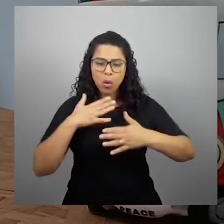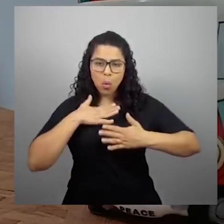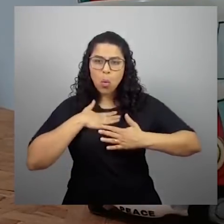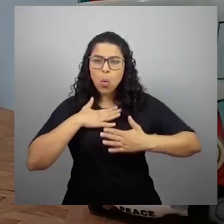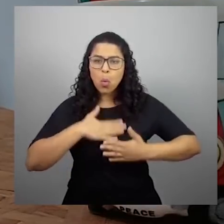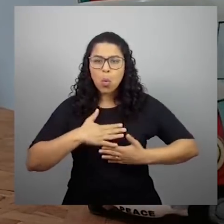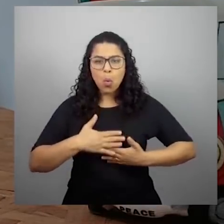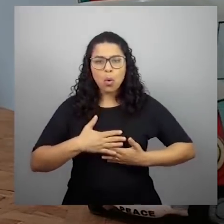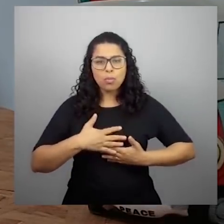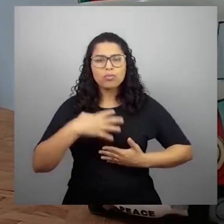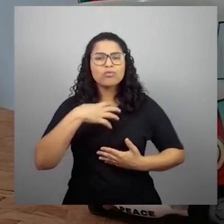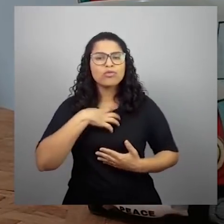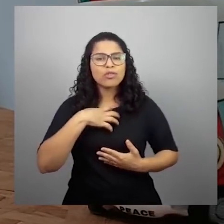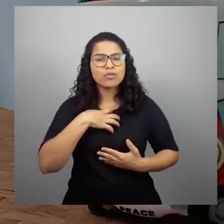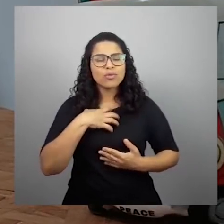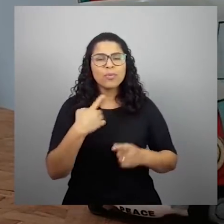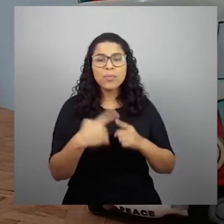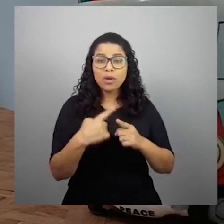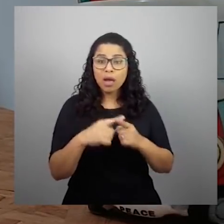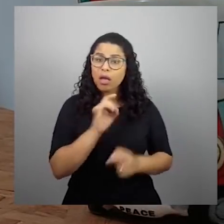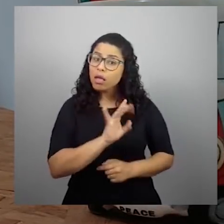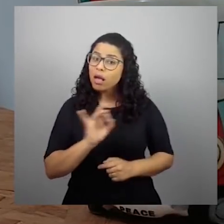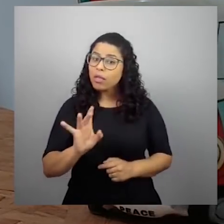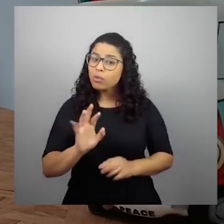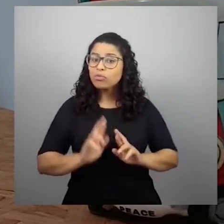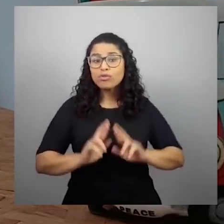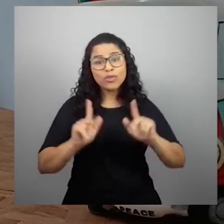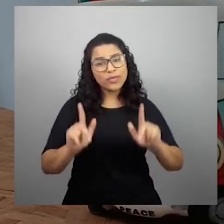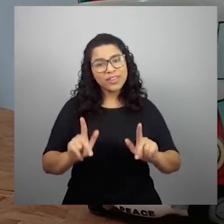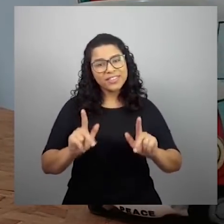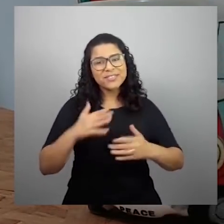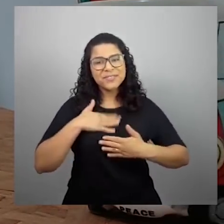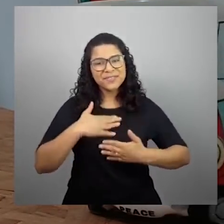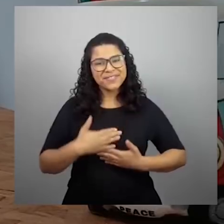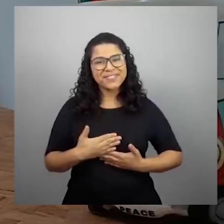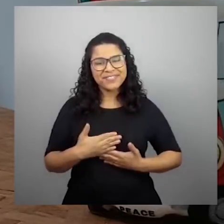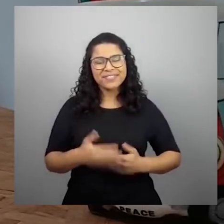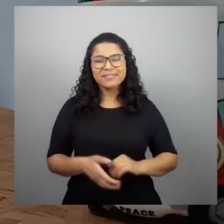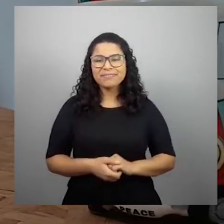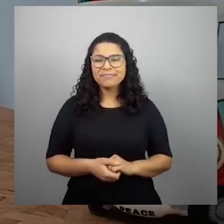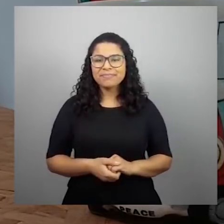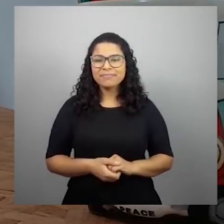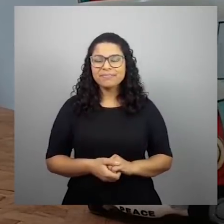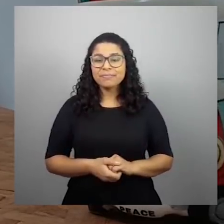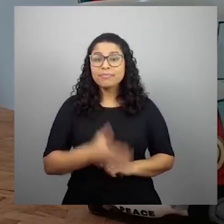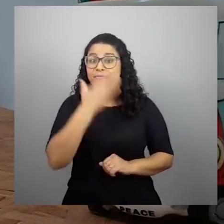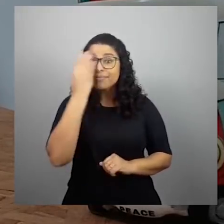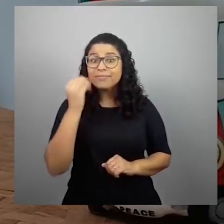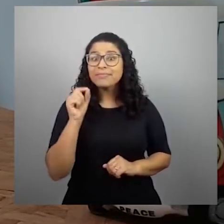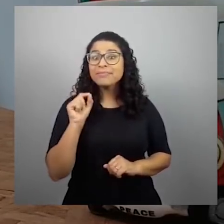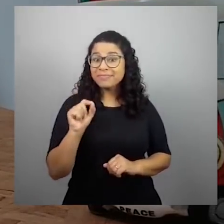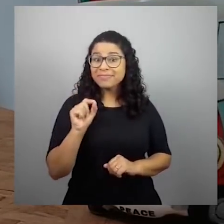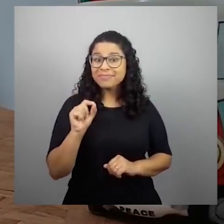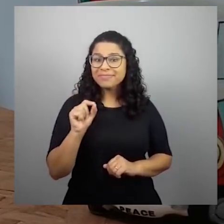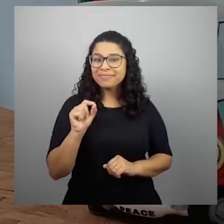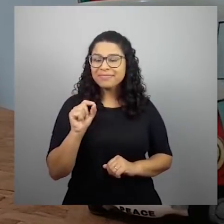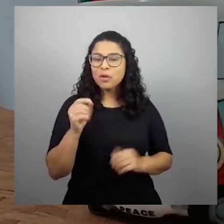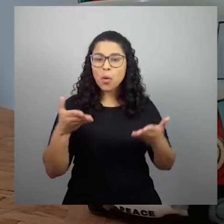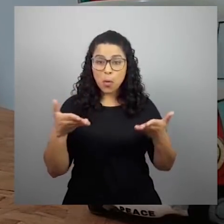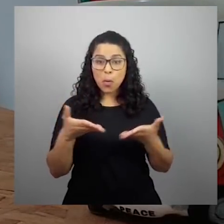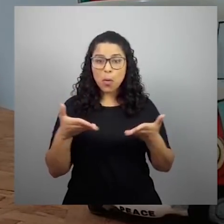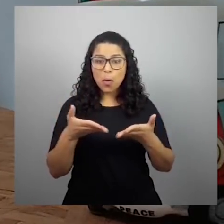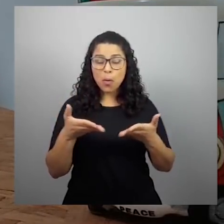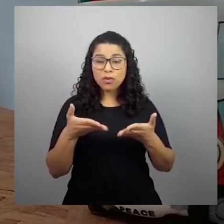do nosso próprio corpo. Cada corpo é um corpo, certo? E não se esqueçam também